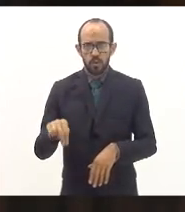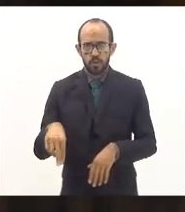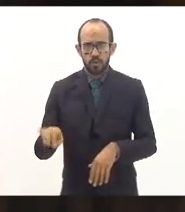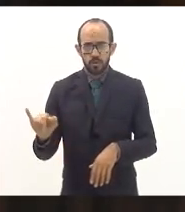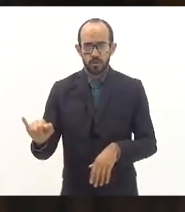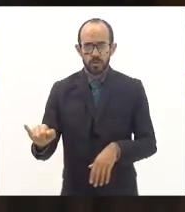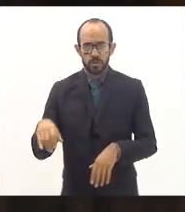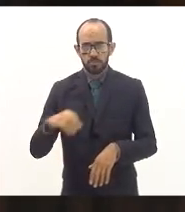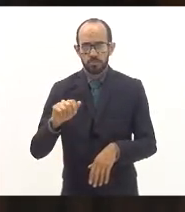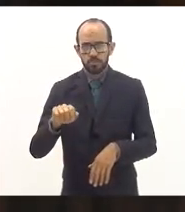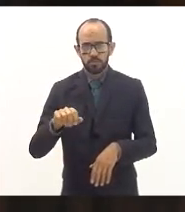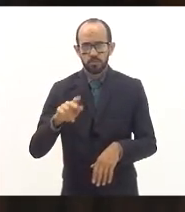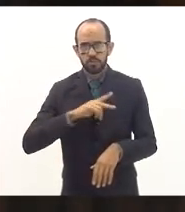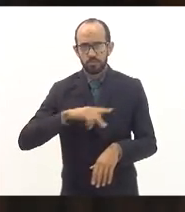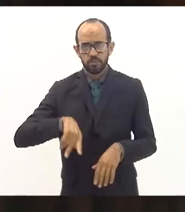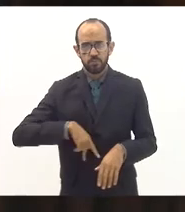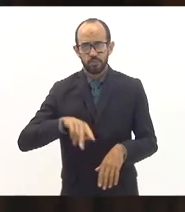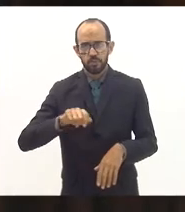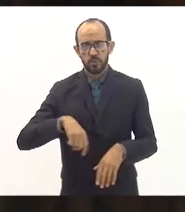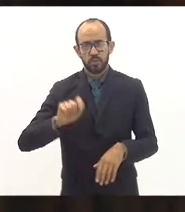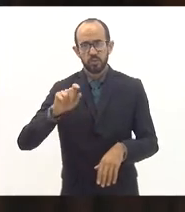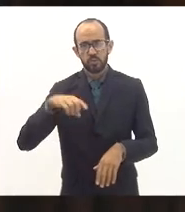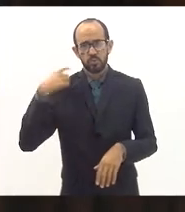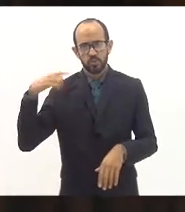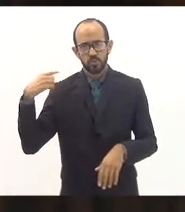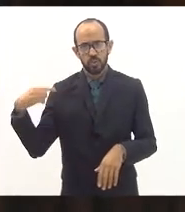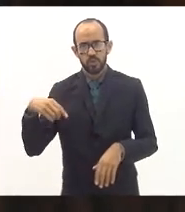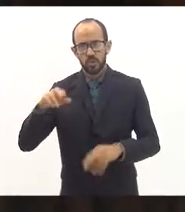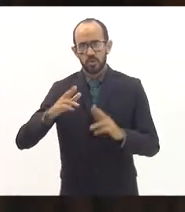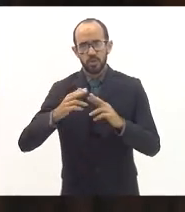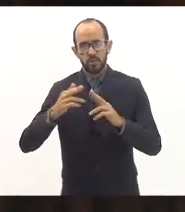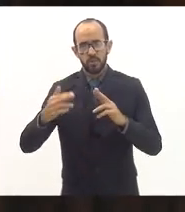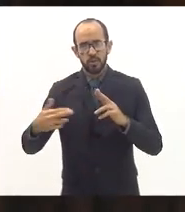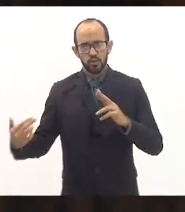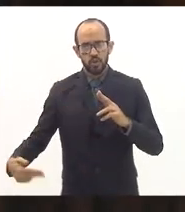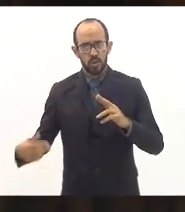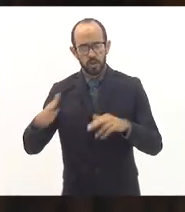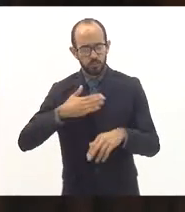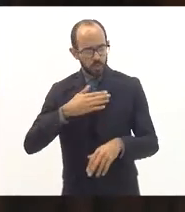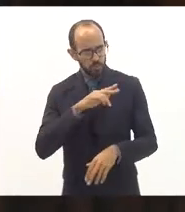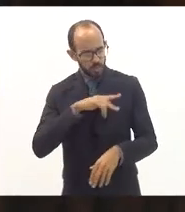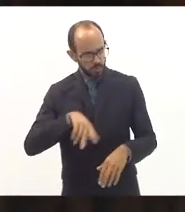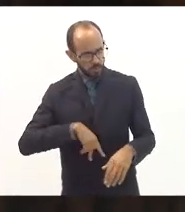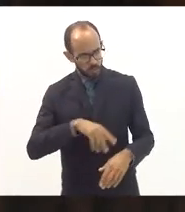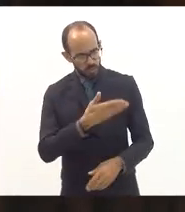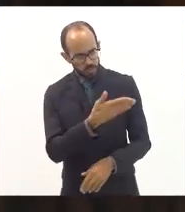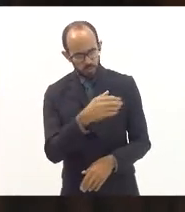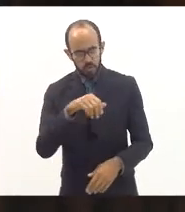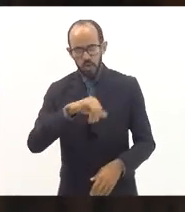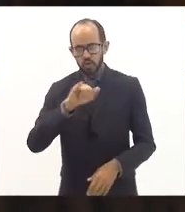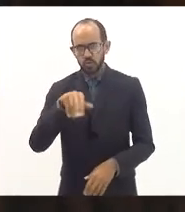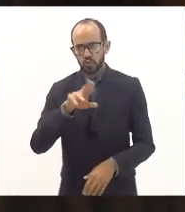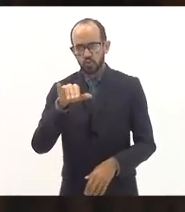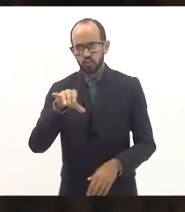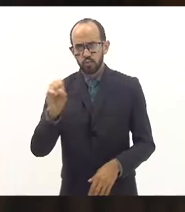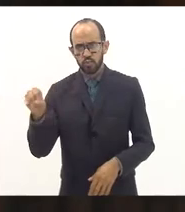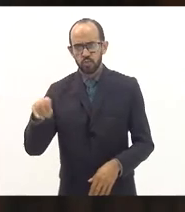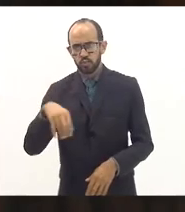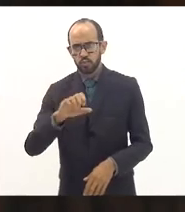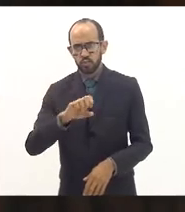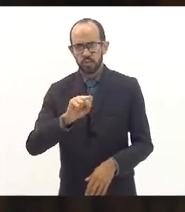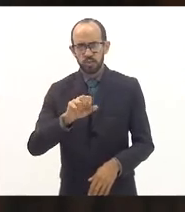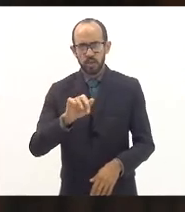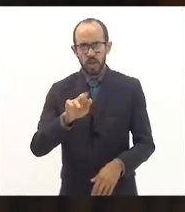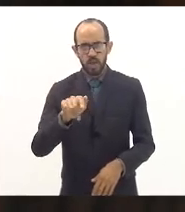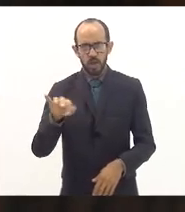dos Alunos do Direito da UFRJ, meu presidente. Agradecer a Júlio Domingues, Sérgio Roque, presidente